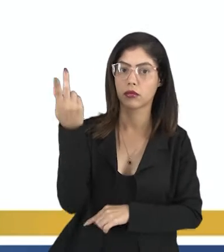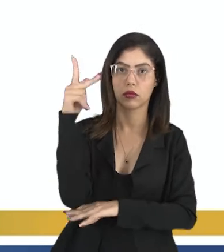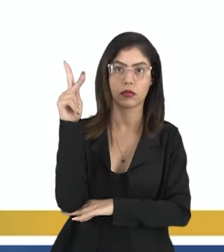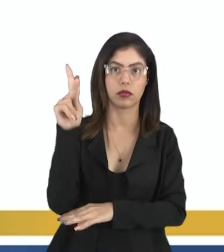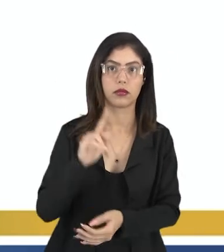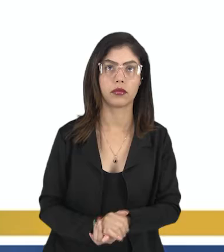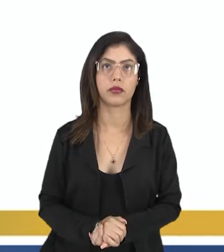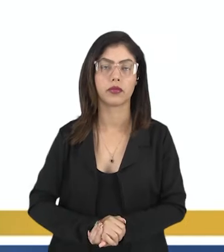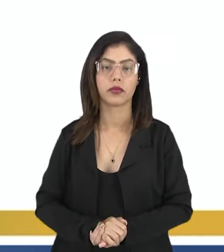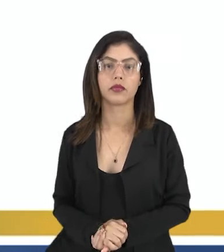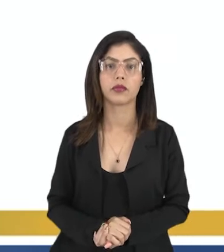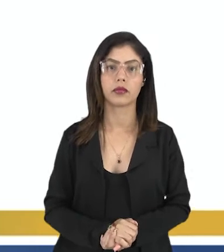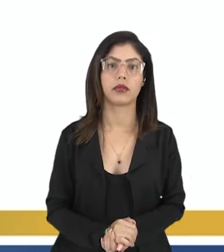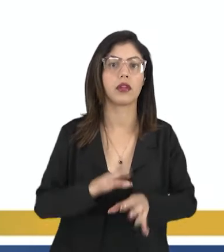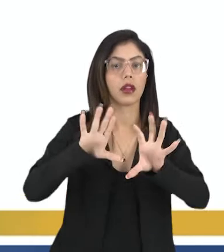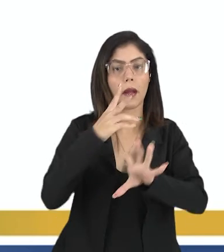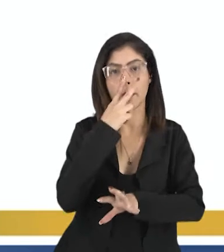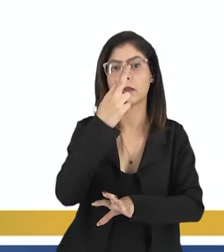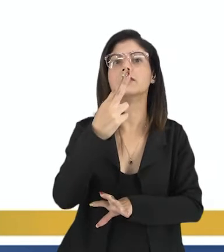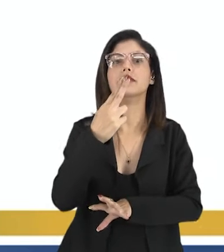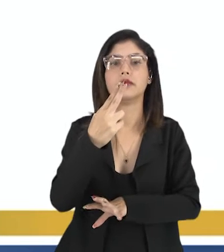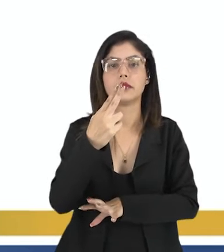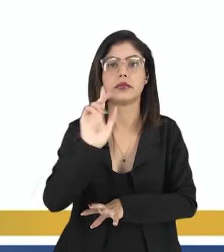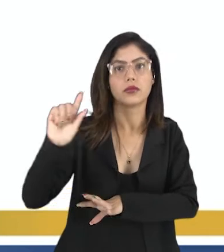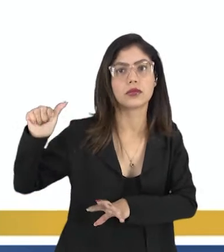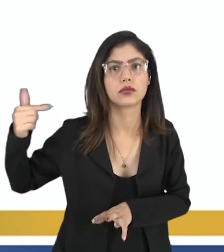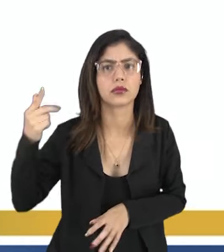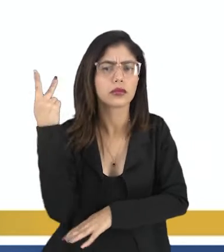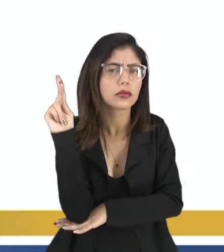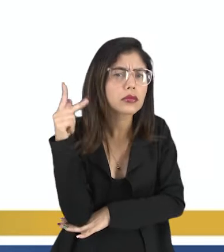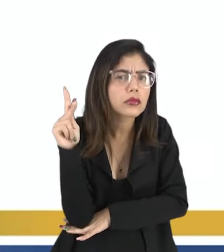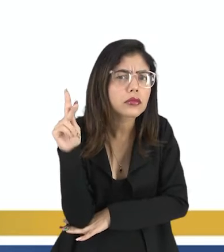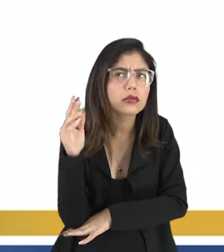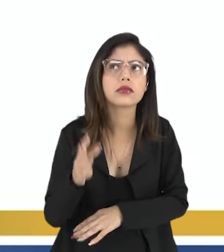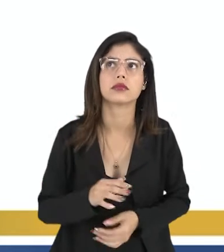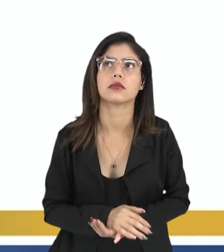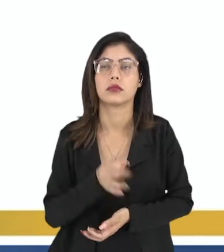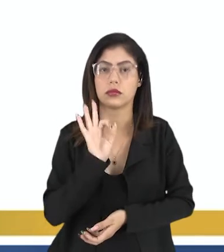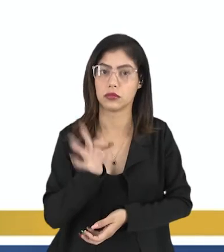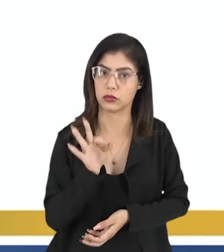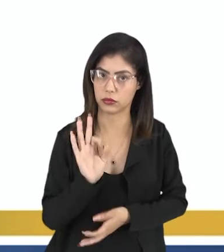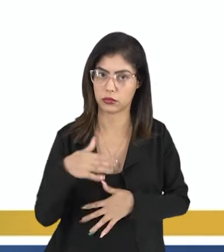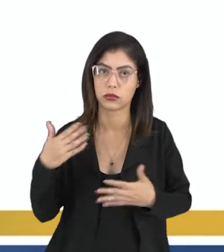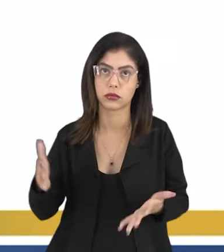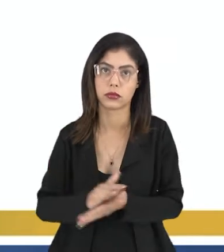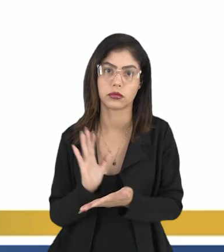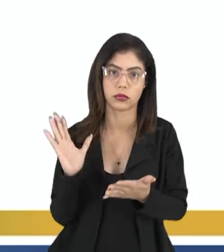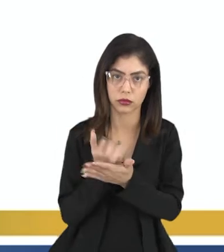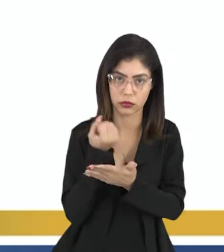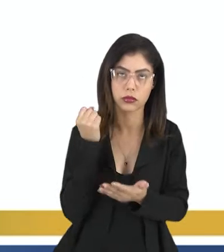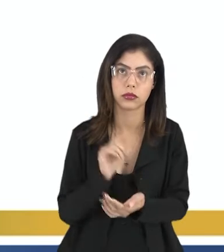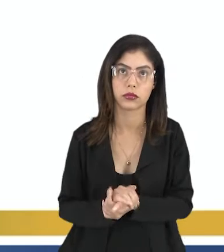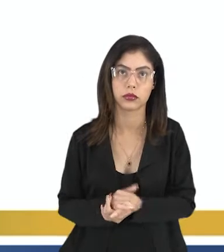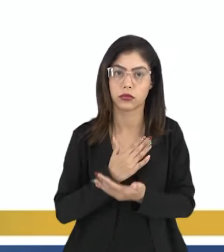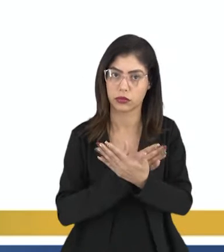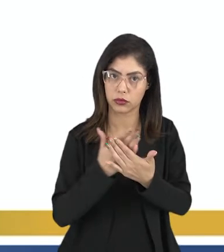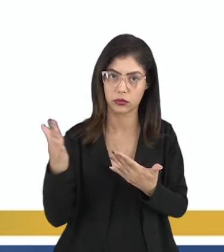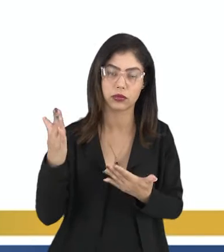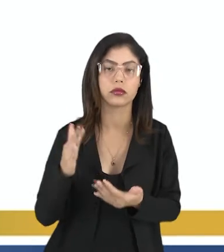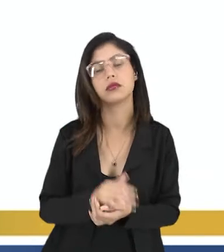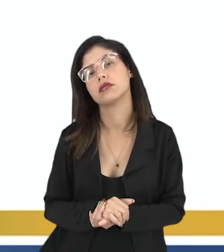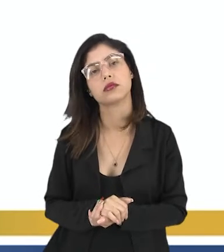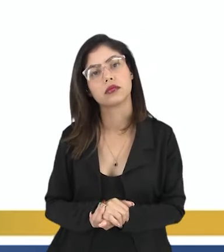período. E se aparecer outro período, certo? Então nós vamos pegar no